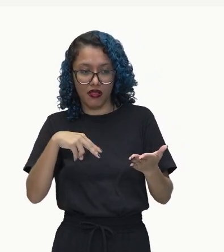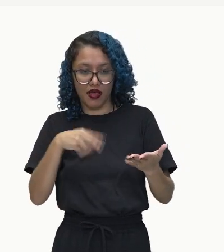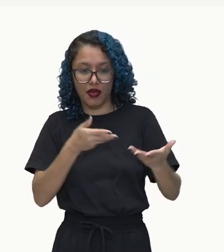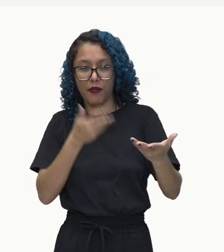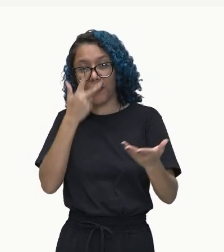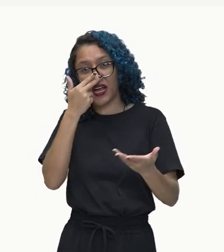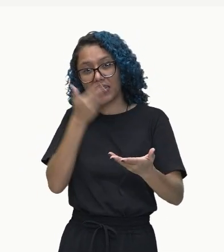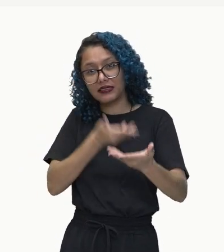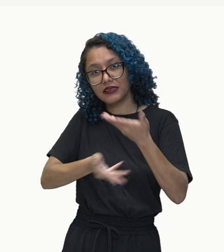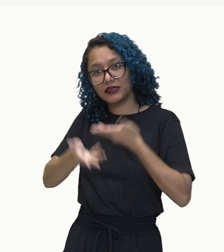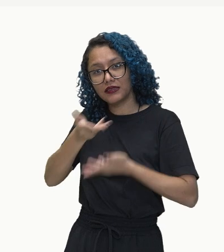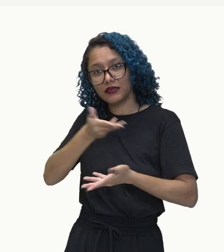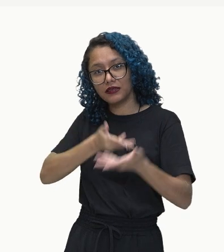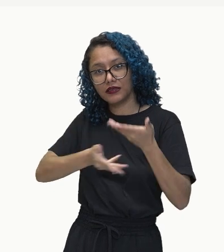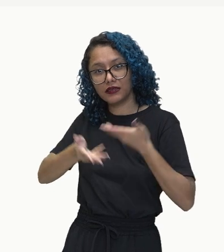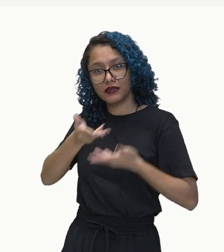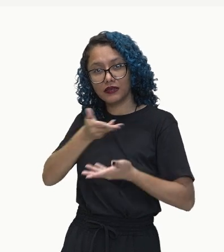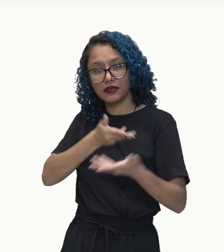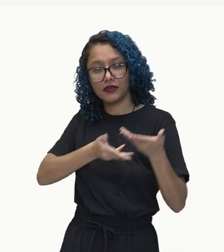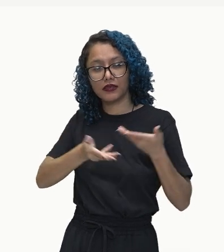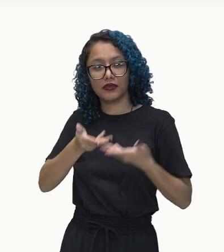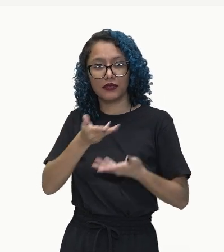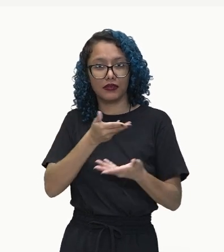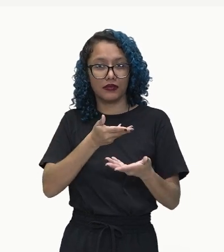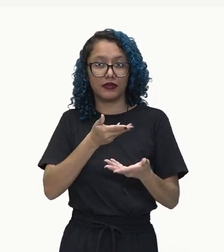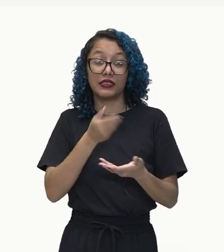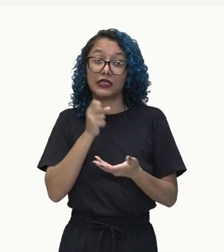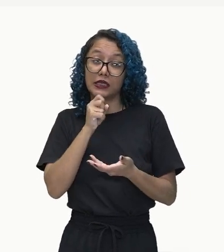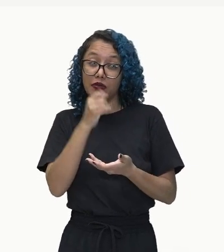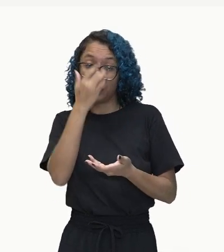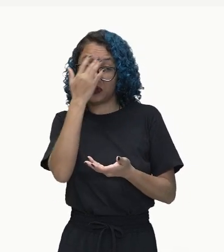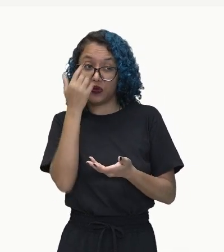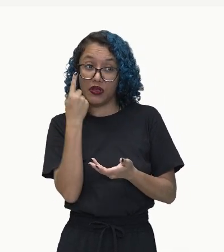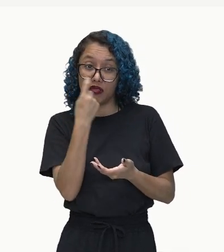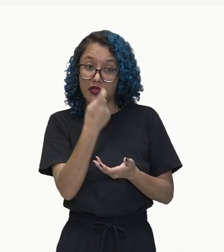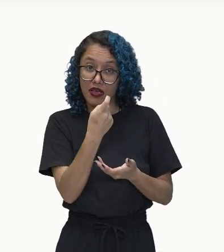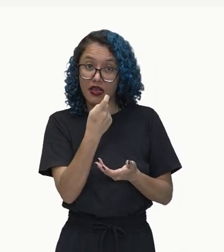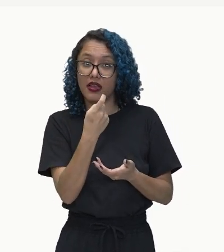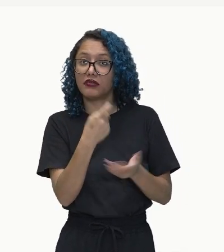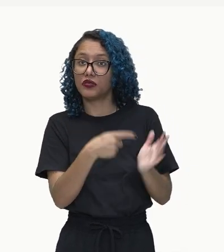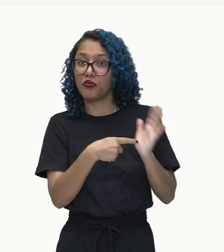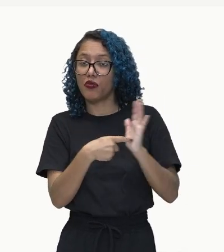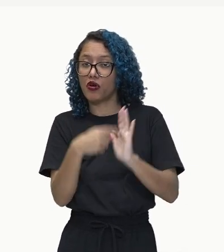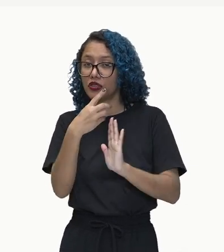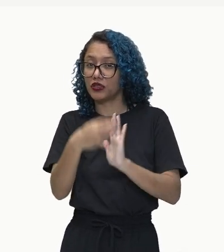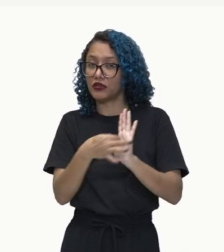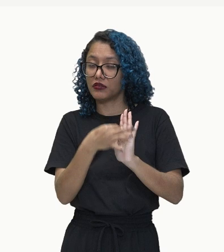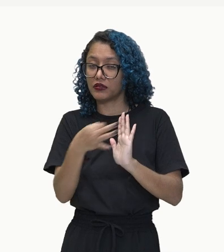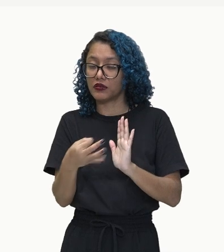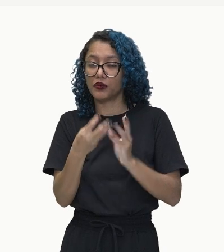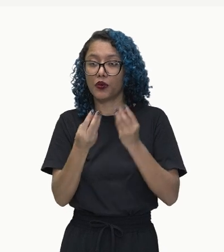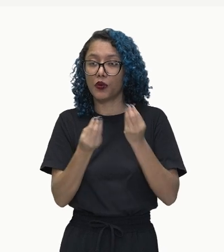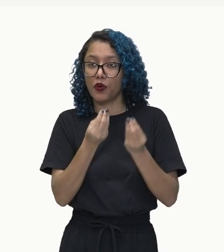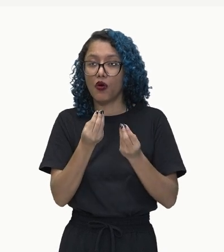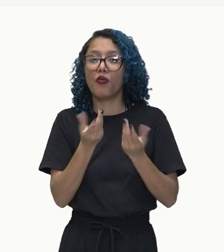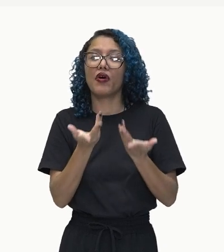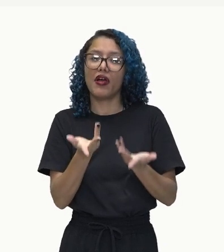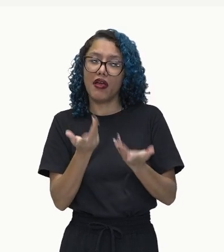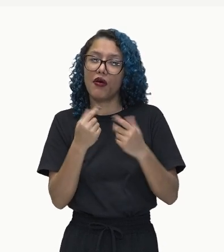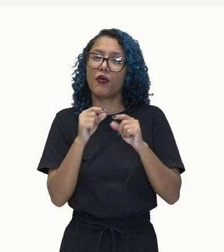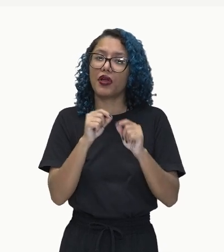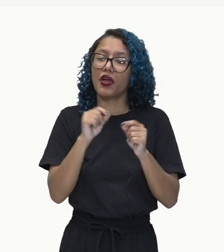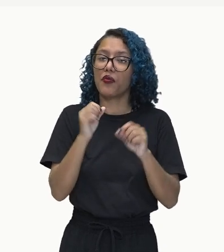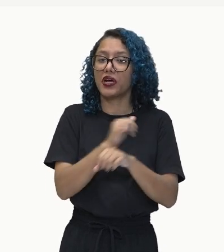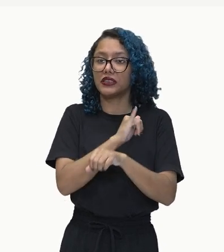e o leitor, o interessado na obra, né? Trazendo essa abordagem informativa e